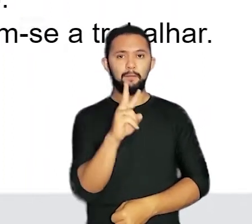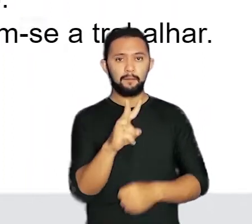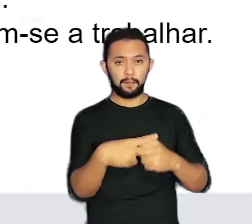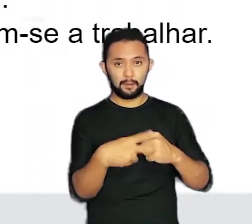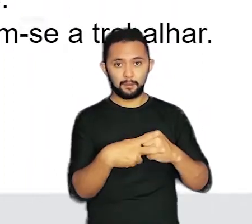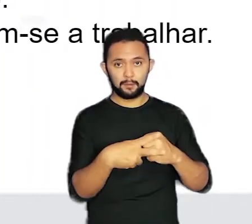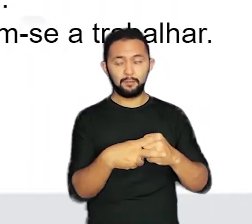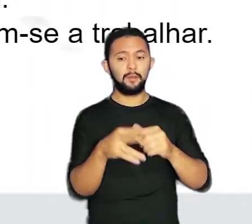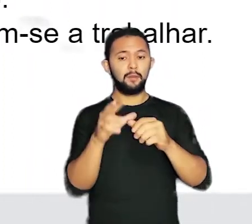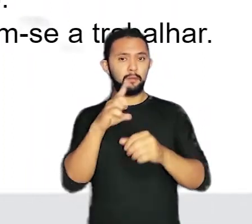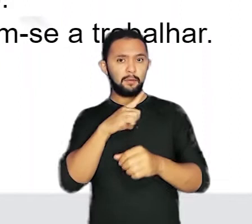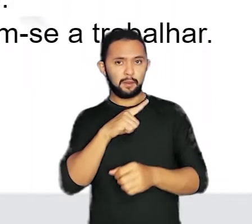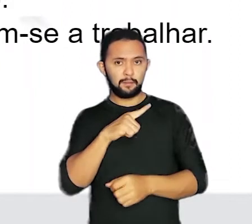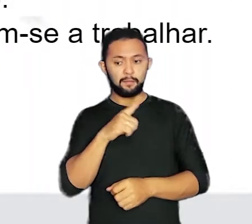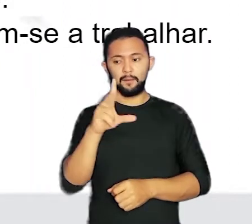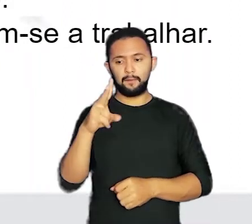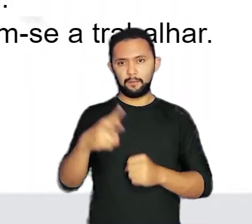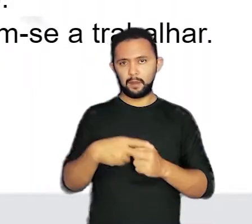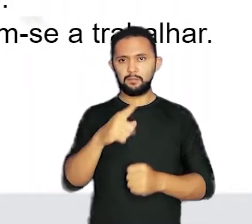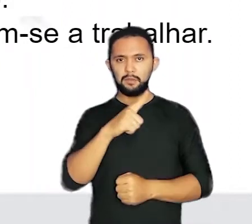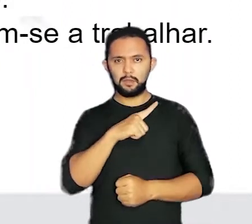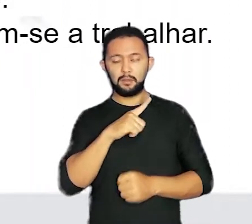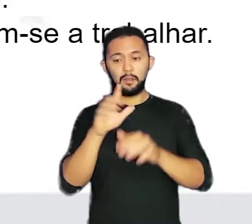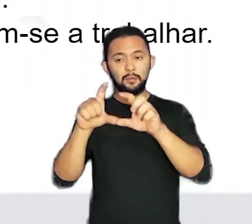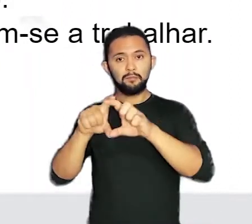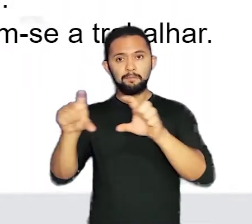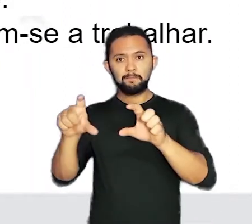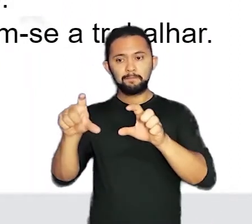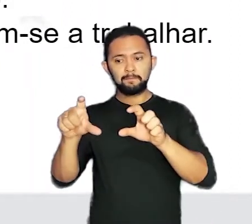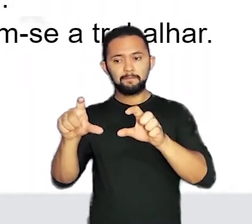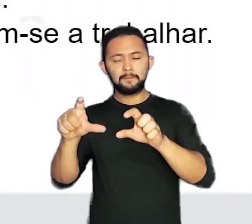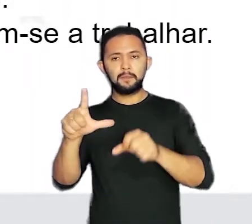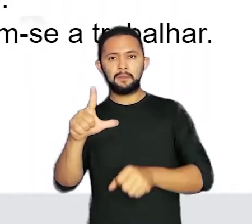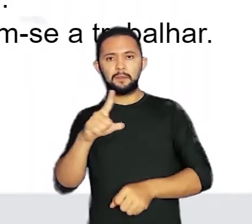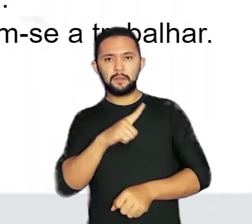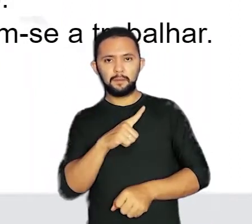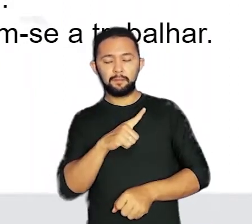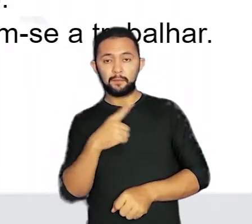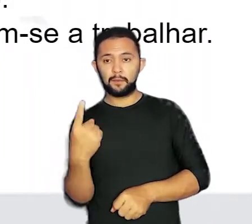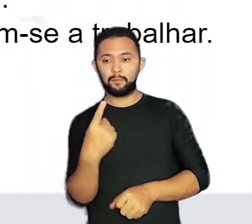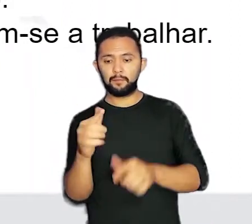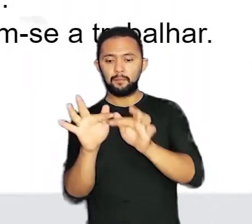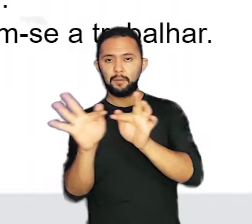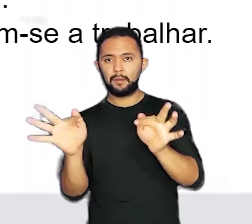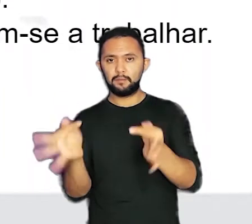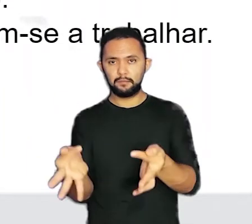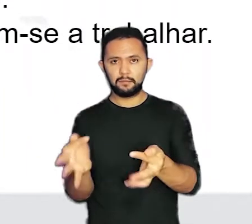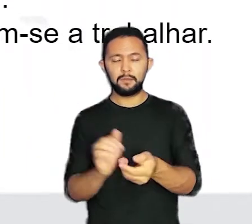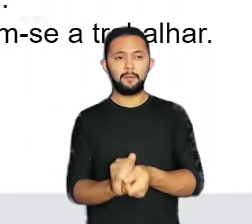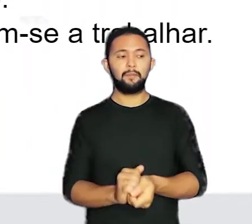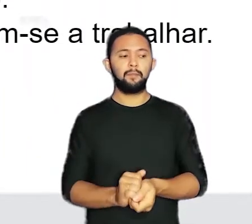é simples. Confirma aí que o período é simples. Identificou o verbo, faz a pergunta para o verbo. Quem é que